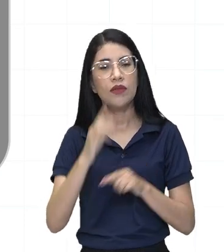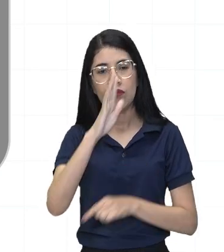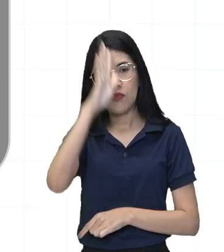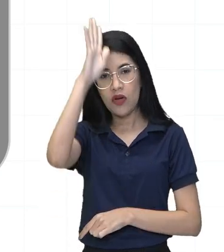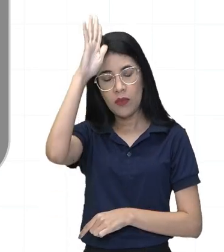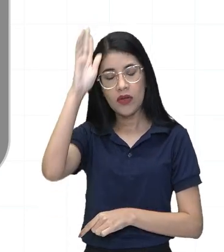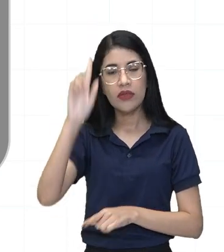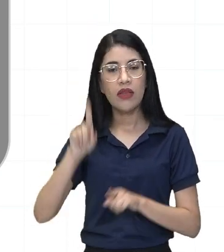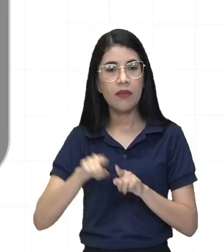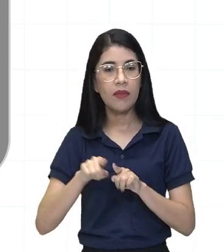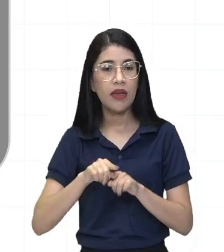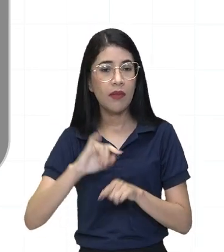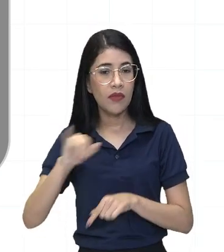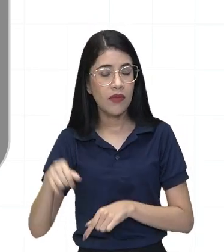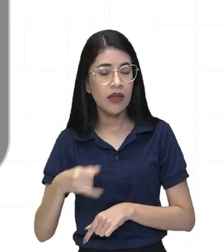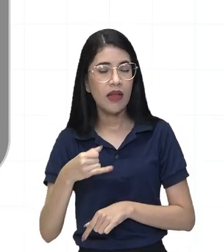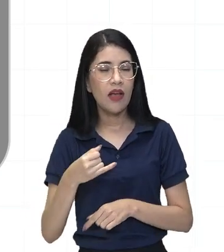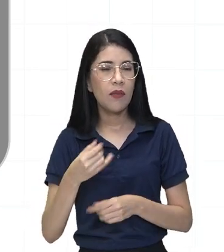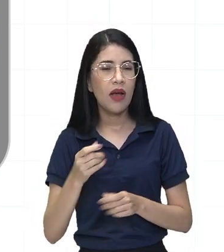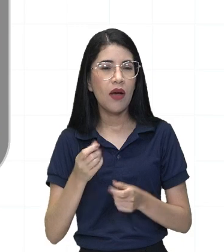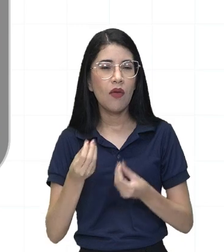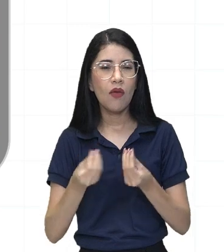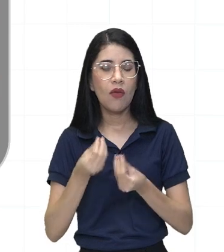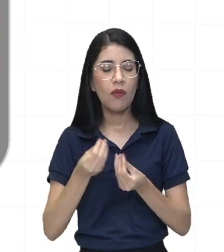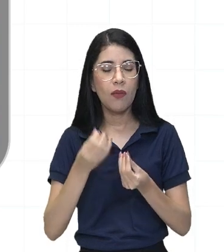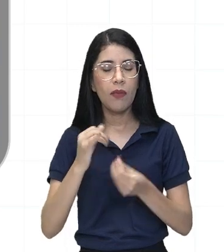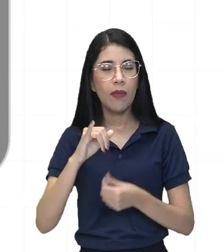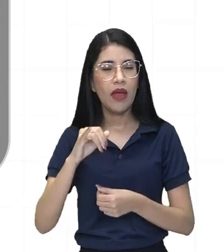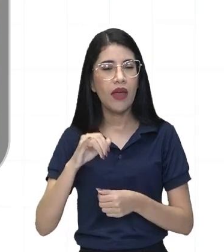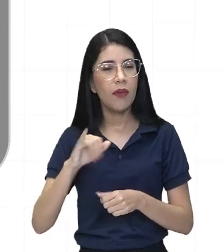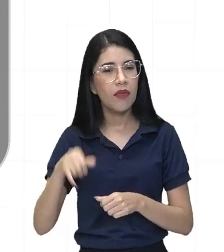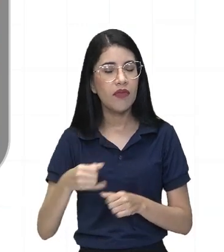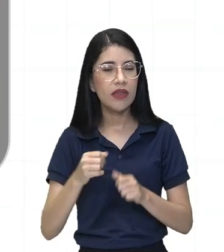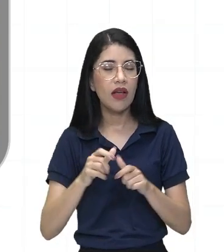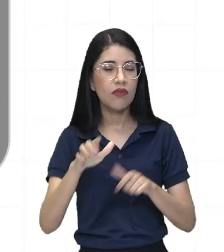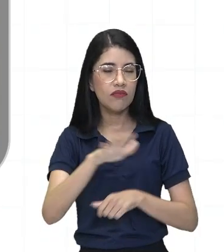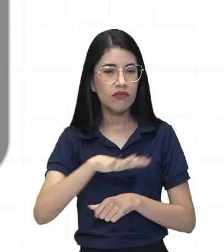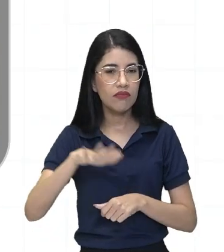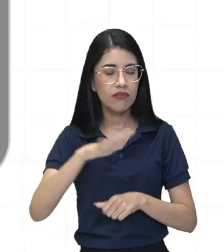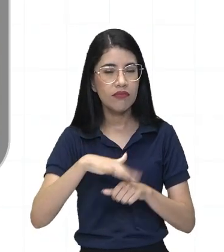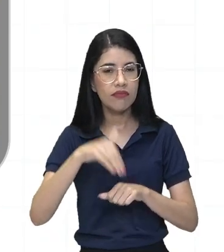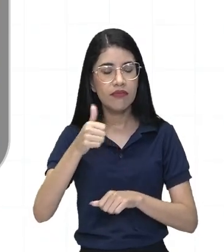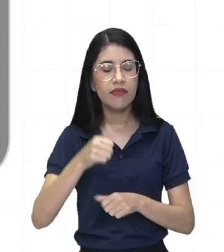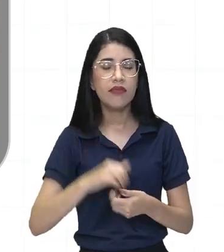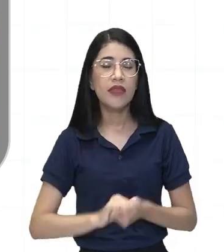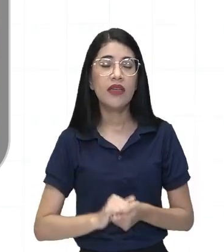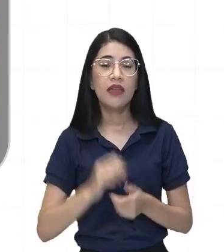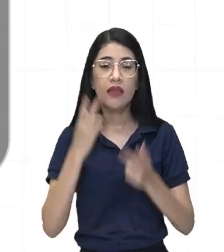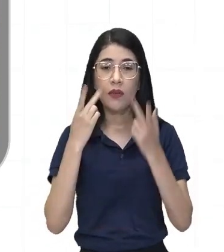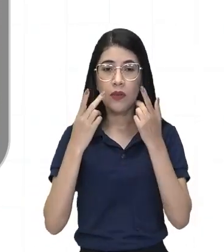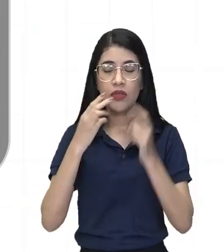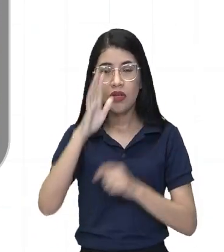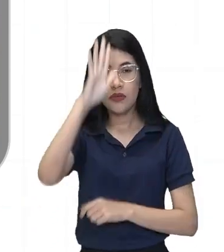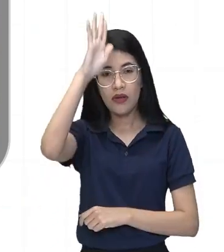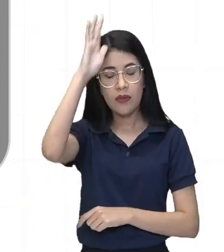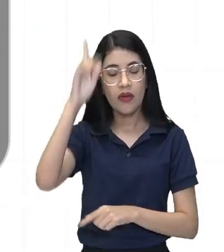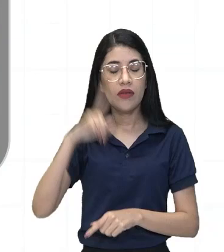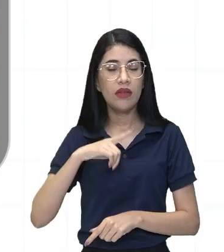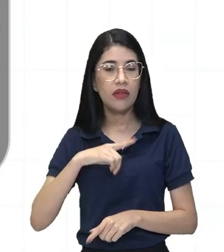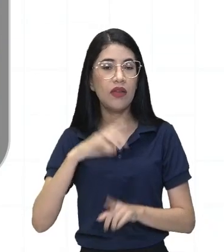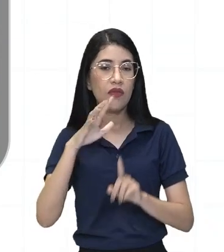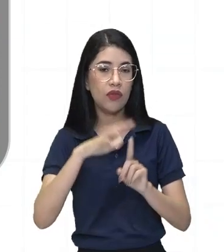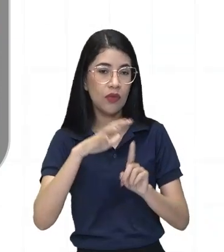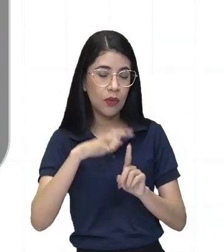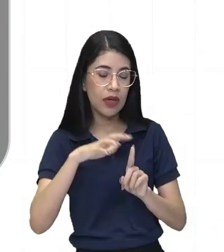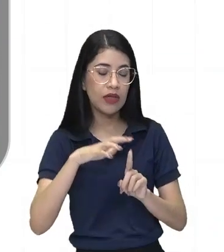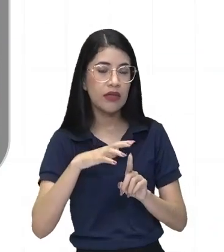dar o quê? A noção de espaço. Então, o teatro romano, ele vai ter a influência grega, mas ele também